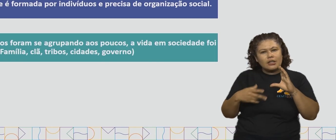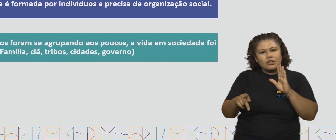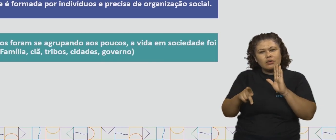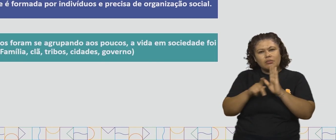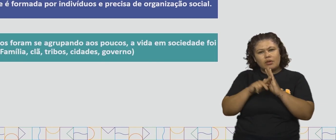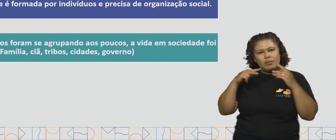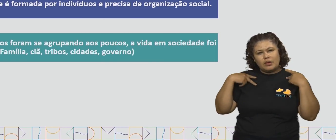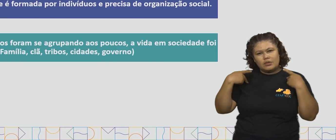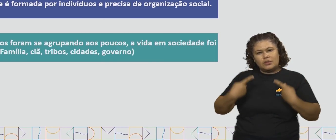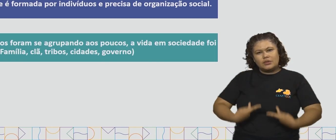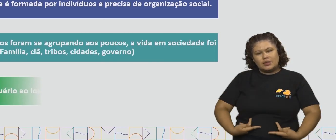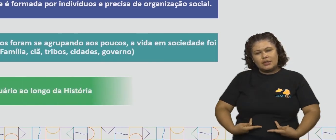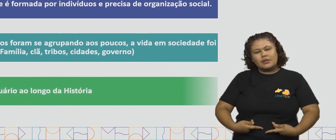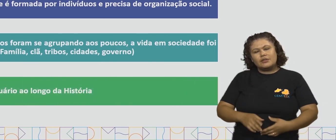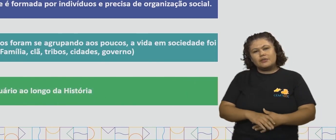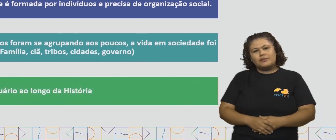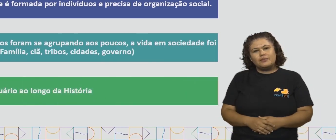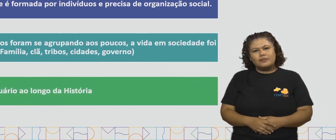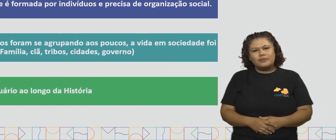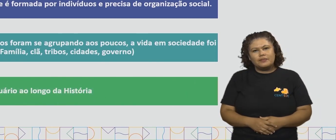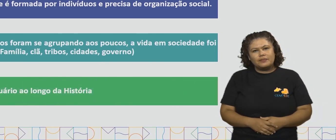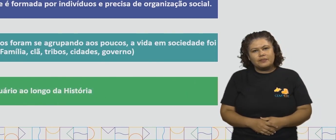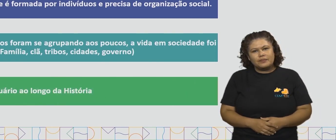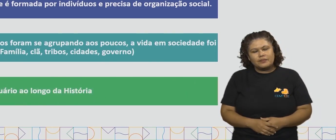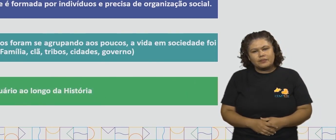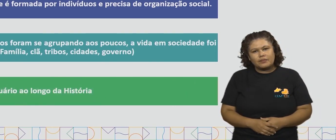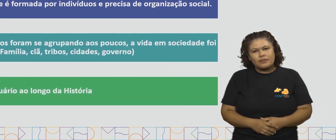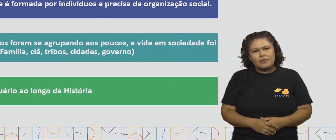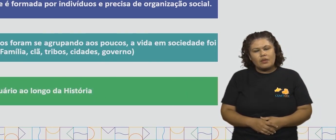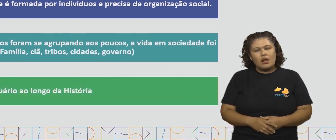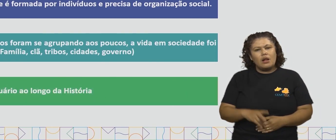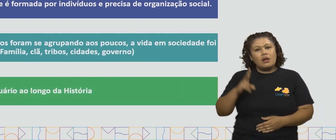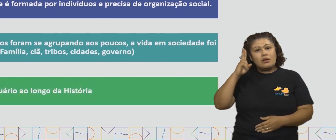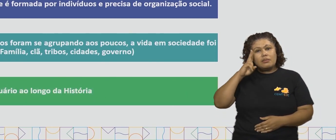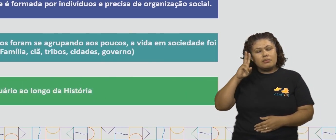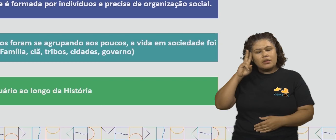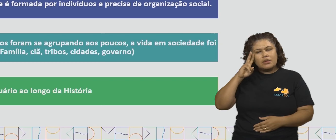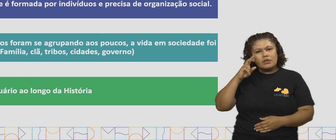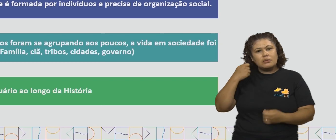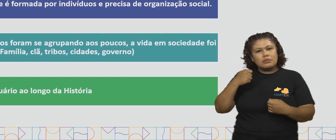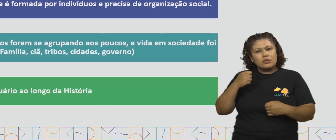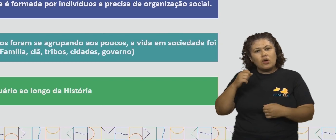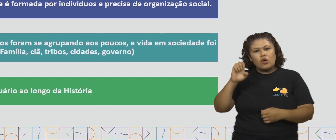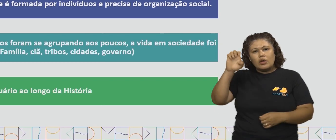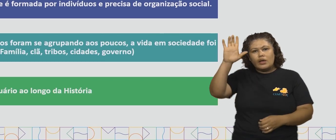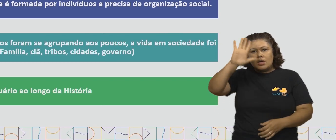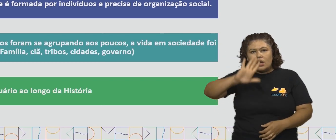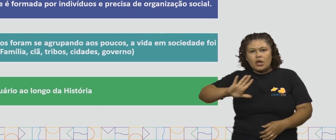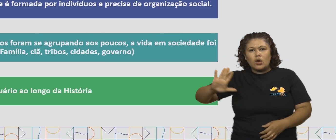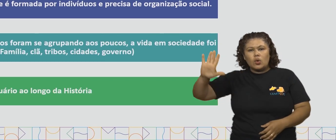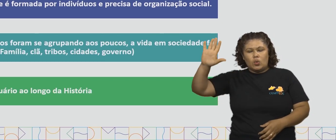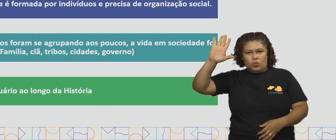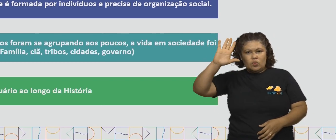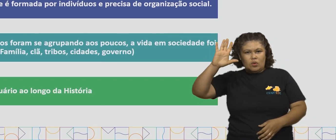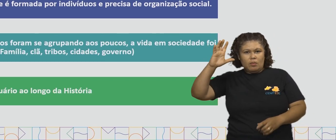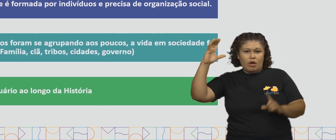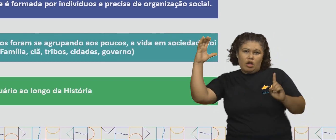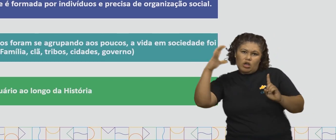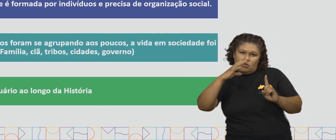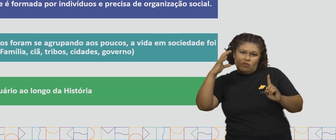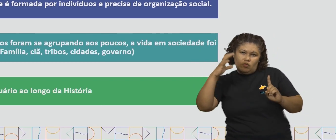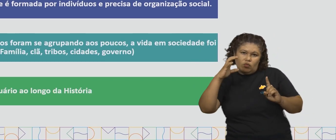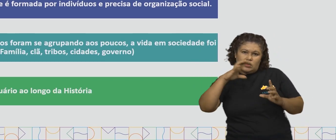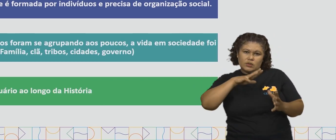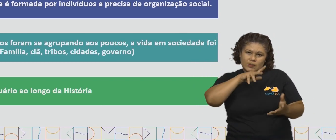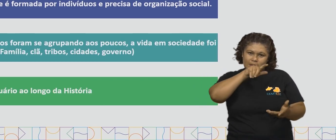sociedade, que foi a história do vestuário e da moda. Lembrando que a partir de uma visão eurocêntrica, e que isso deve despertar a